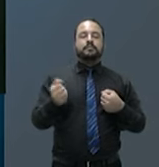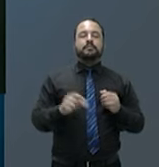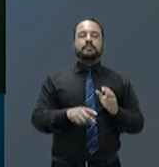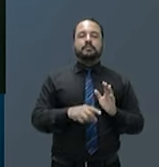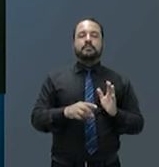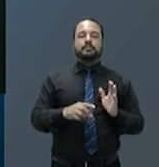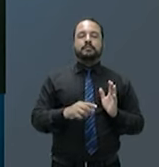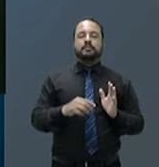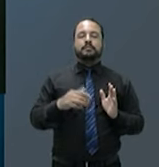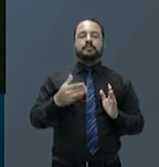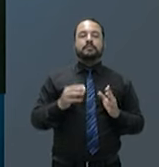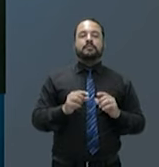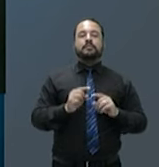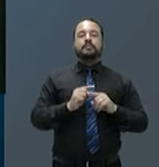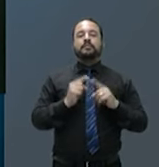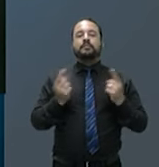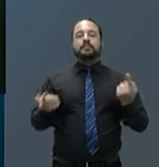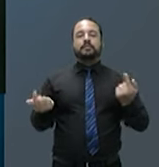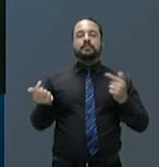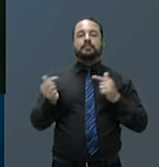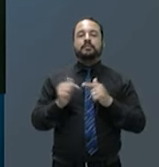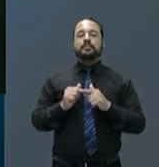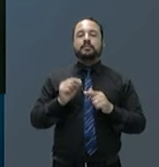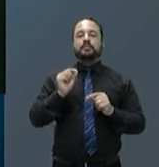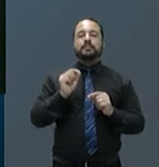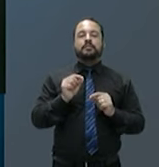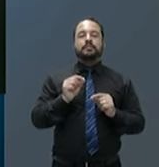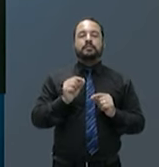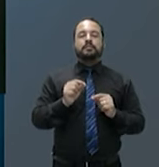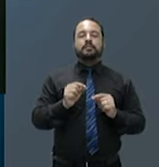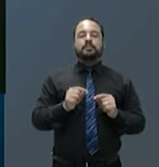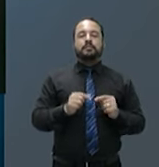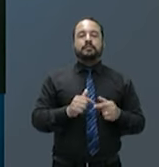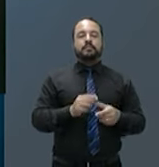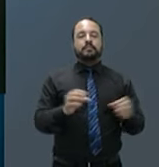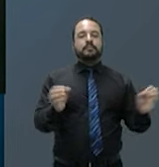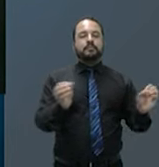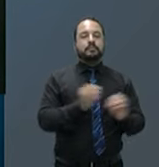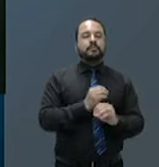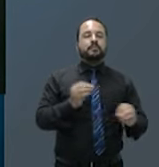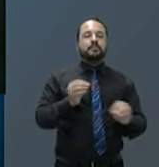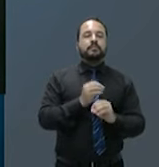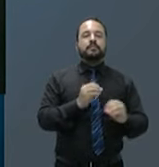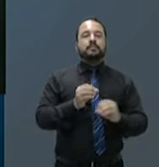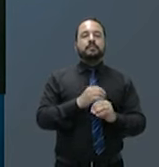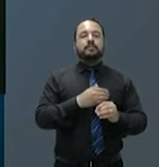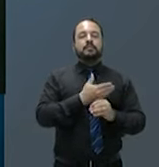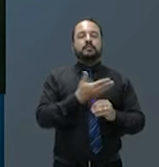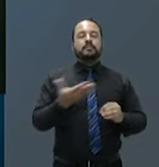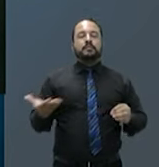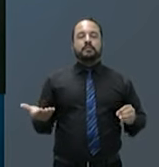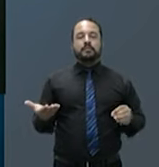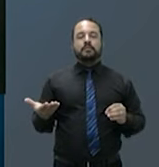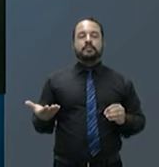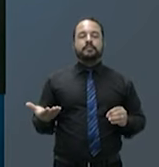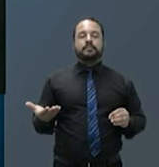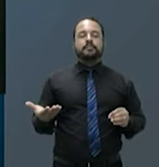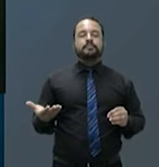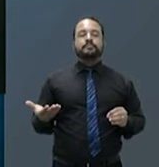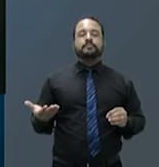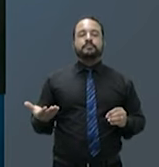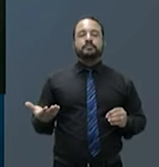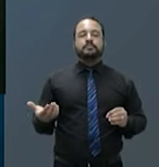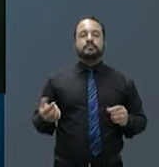desde que manifesta a inexistência de distinção ou o caracterizado e